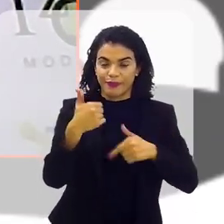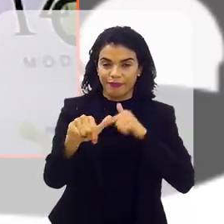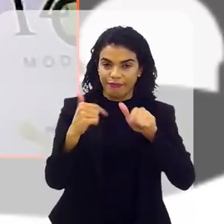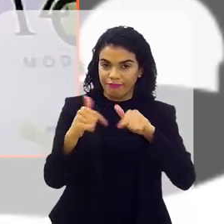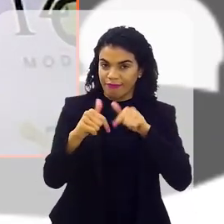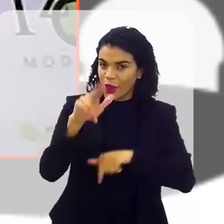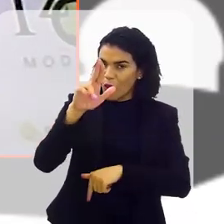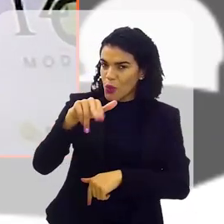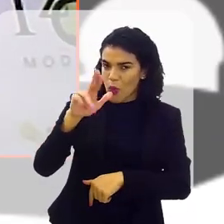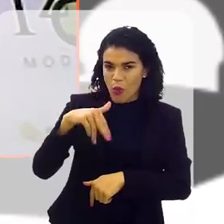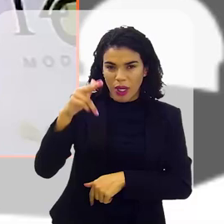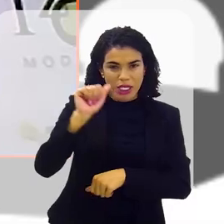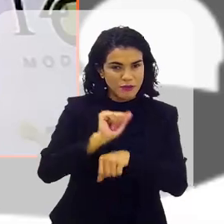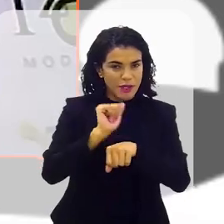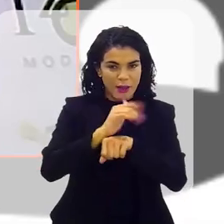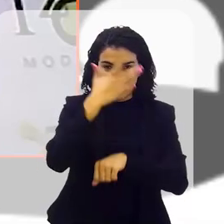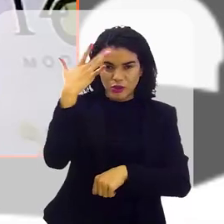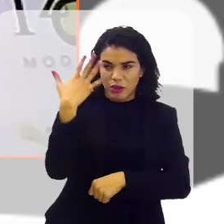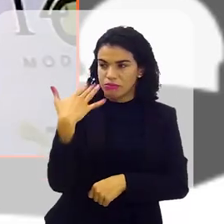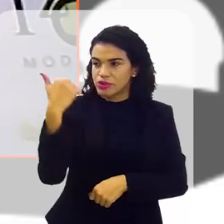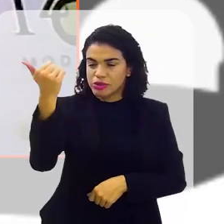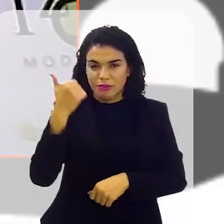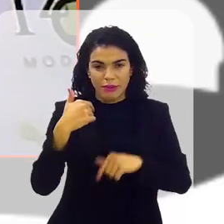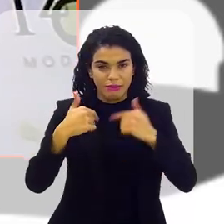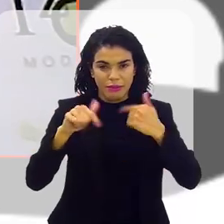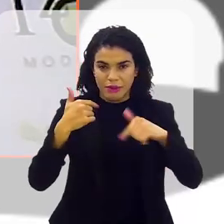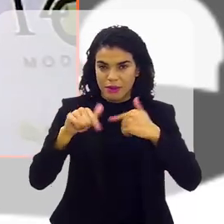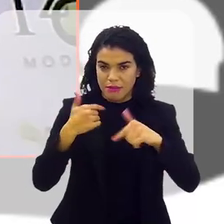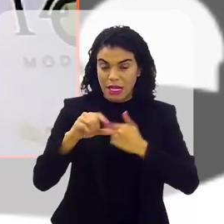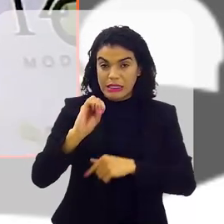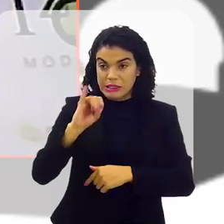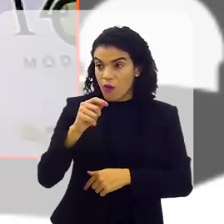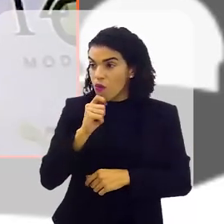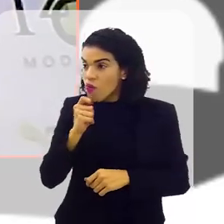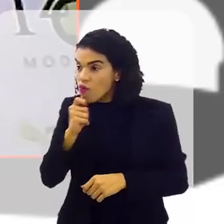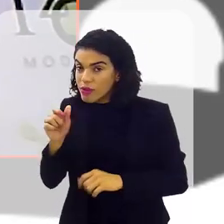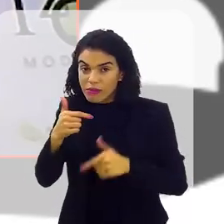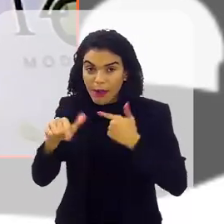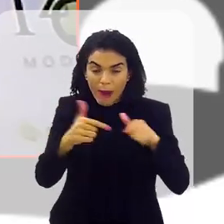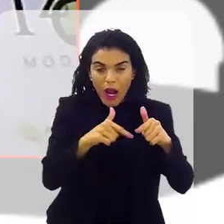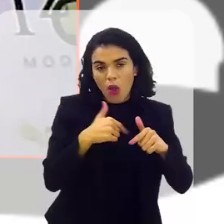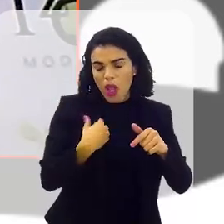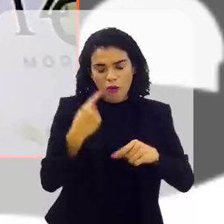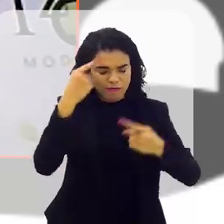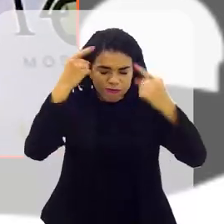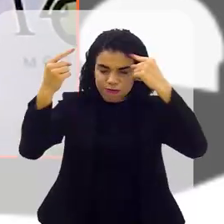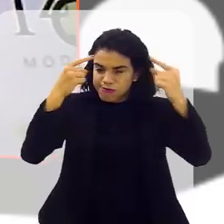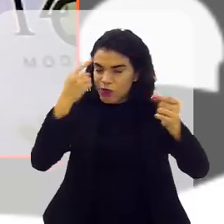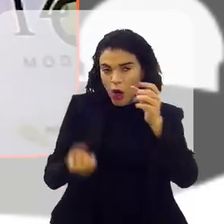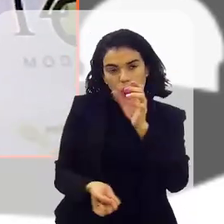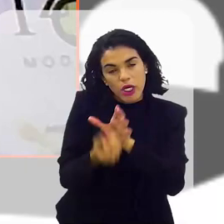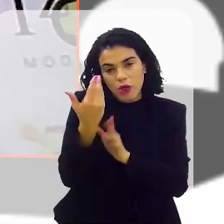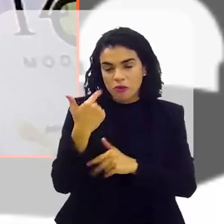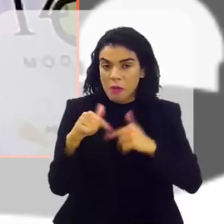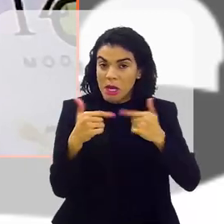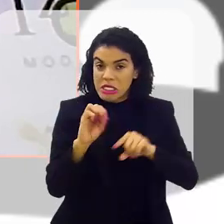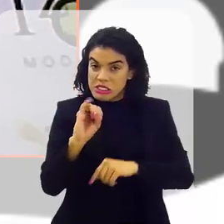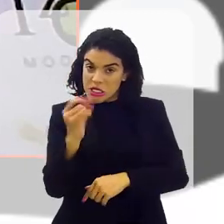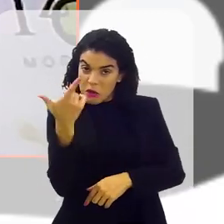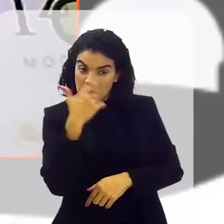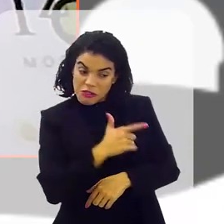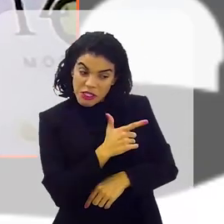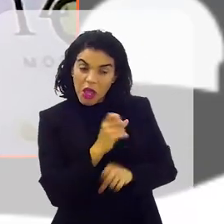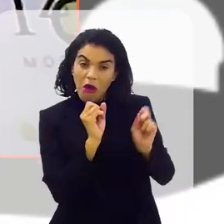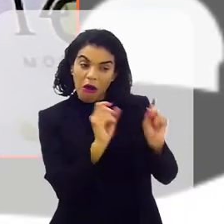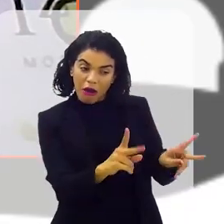trabalhar nunca esperei ninguém me chamar para trabalhar se eu não tenho trabalho eu faço um trabalho se vai dar certo